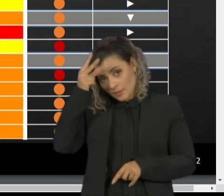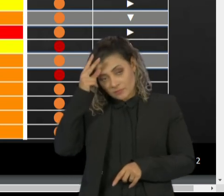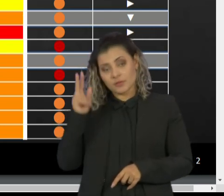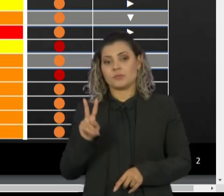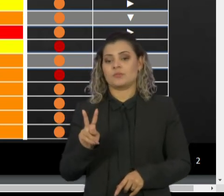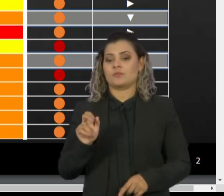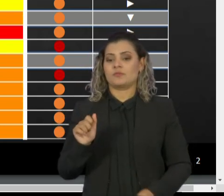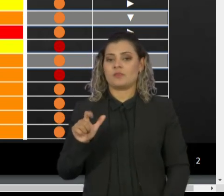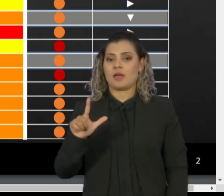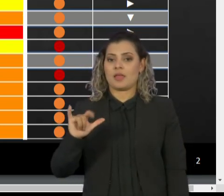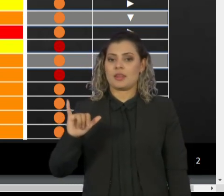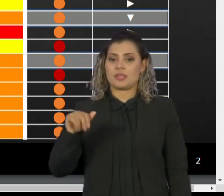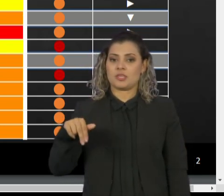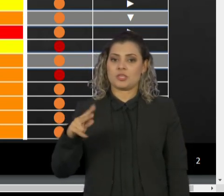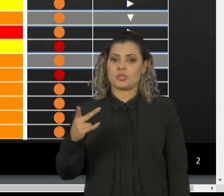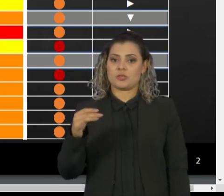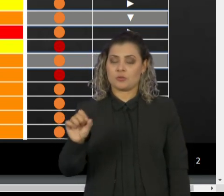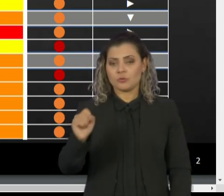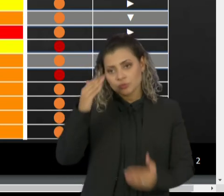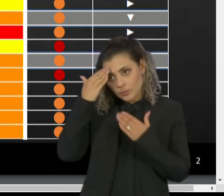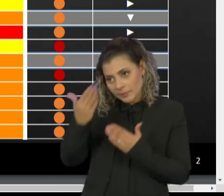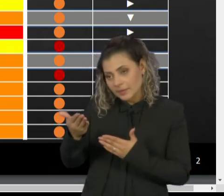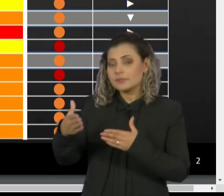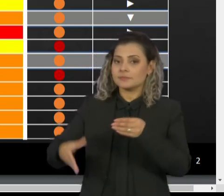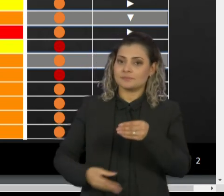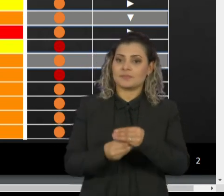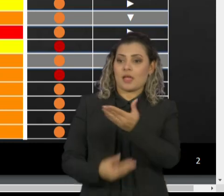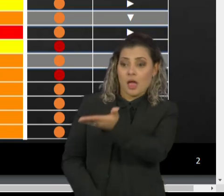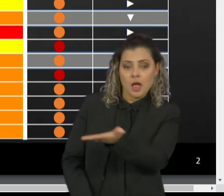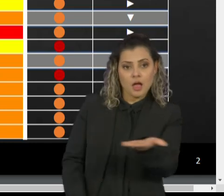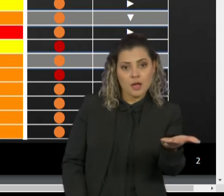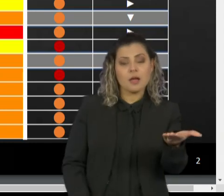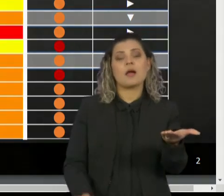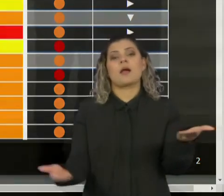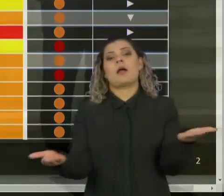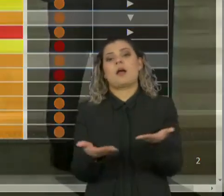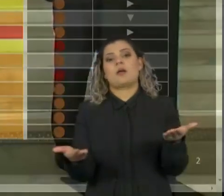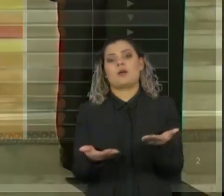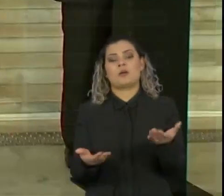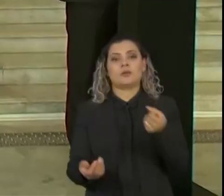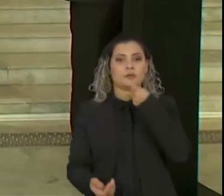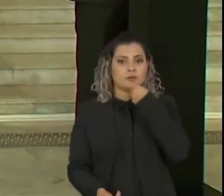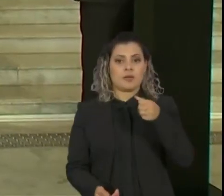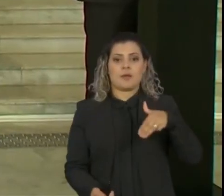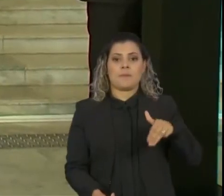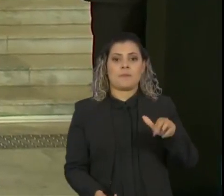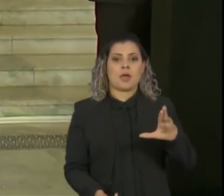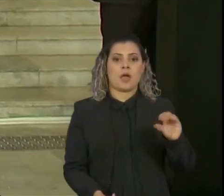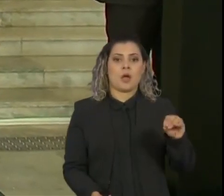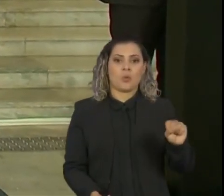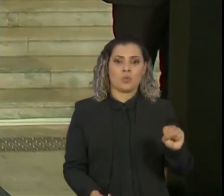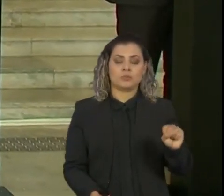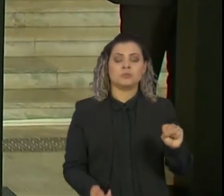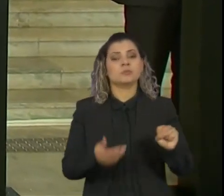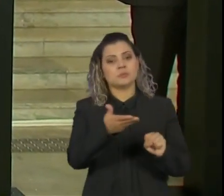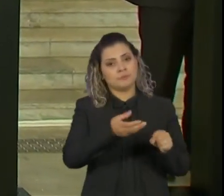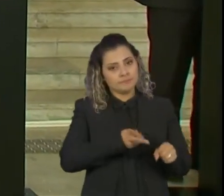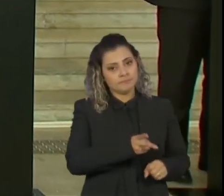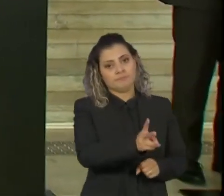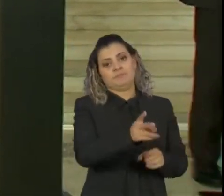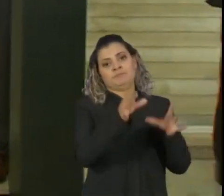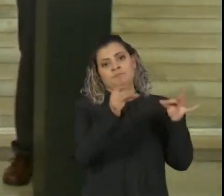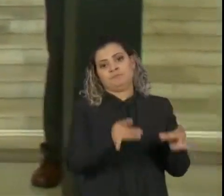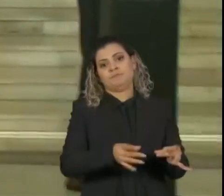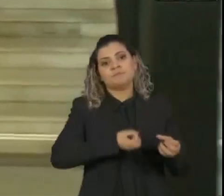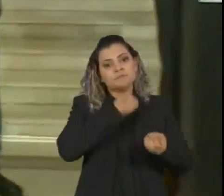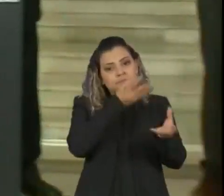Valinhos. Obrigado. Eu vou passar agora para o Marcos Vignoli para continuar as